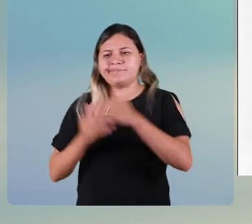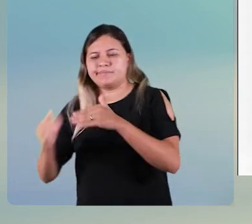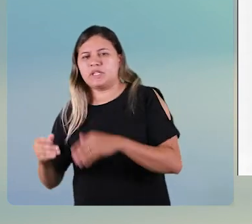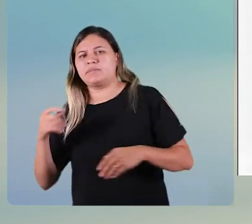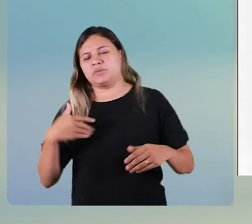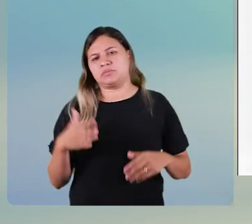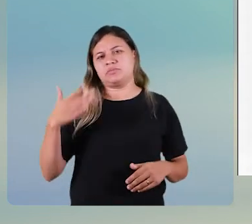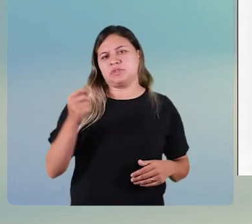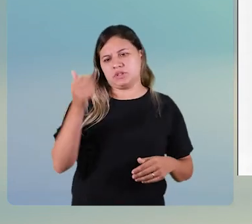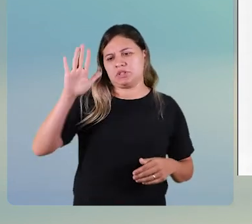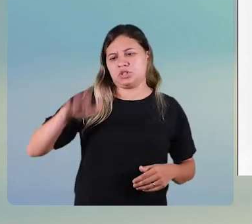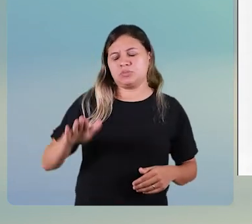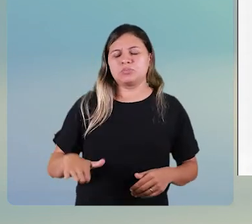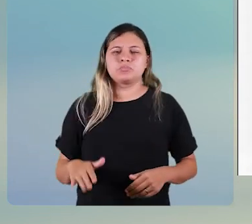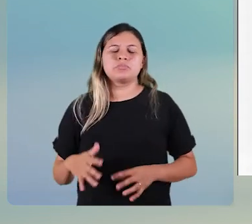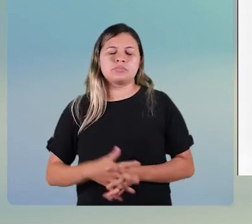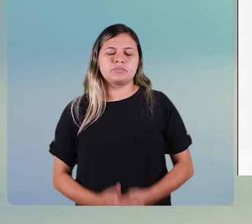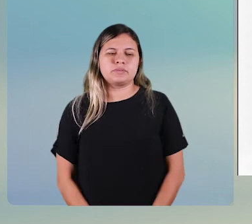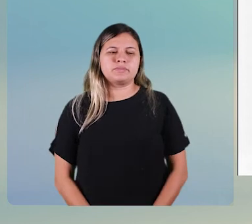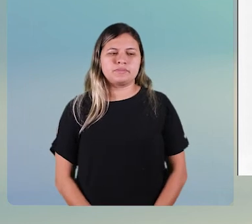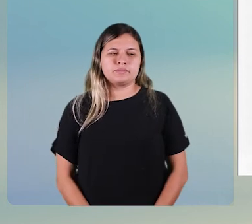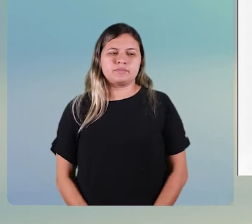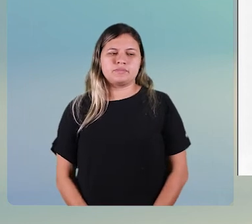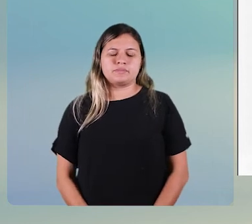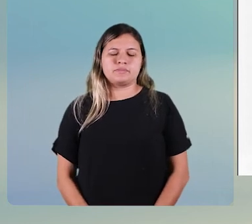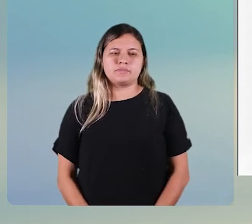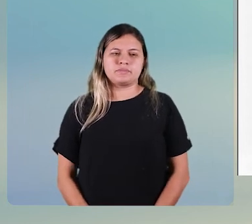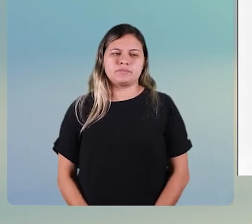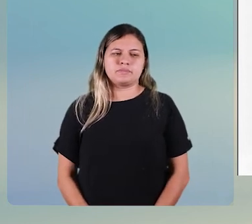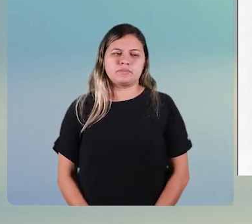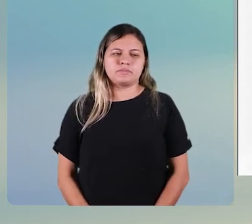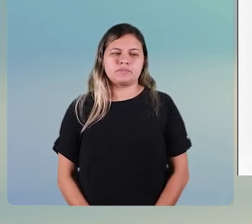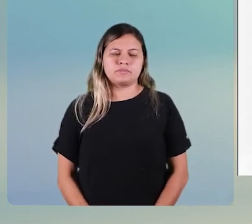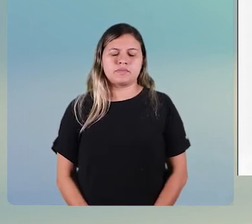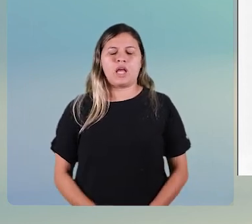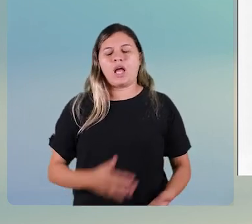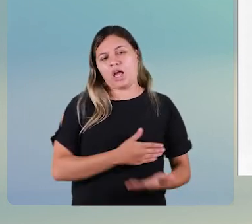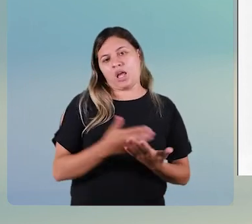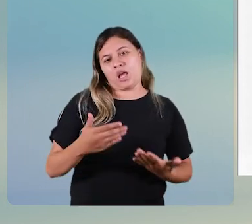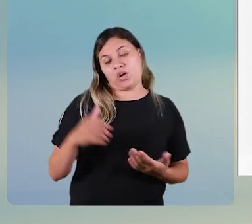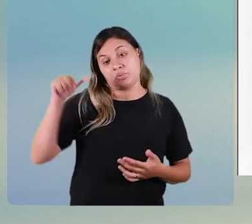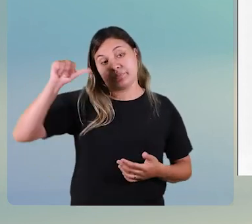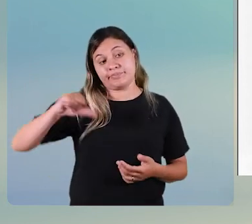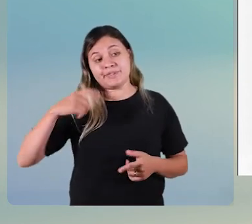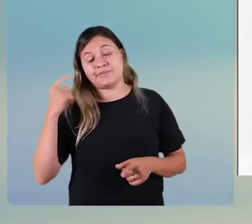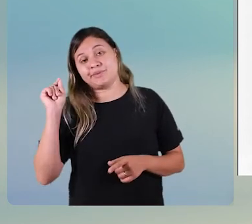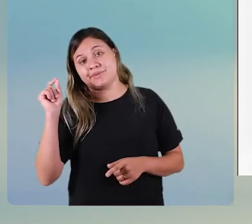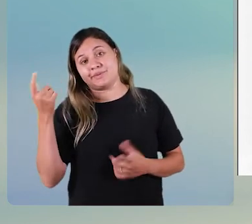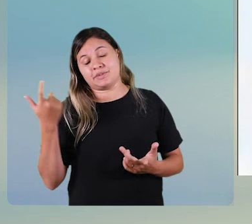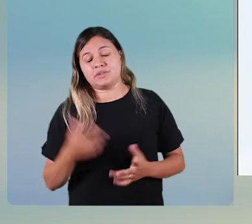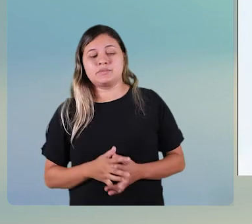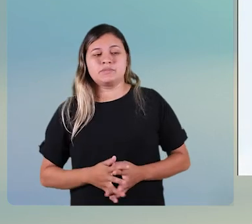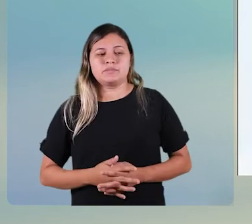energia, ela é uma das mais baratas, tá certo? Agora nós vamos para as desvantagens, né? Já falei de uma, que é o lixo nuclear. A